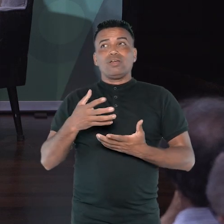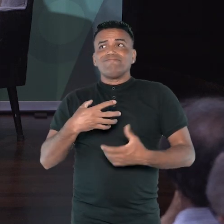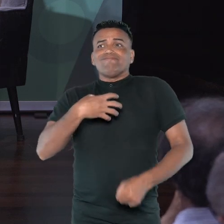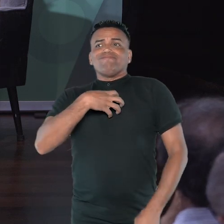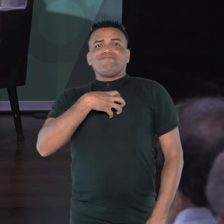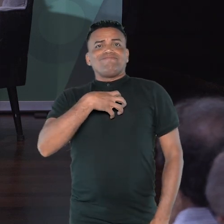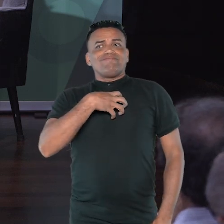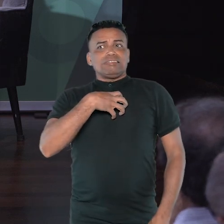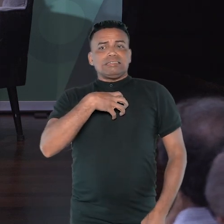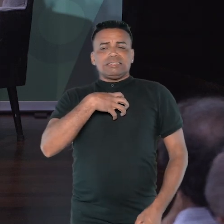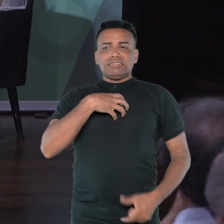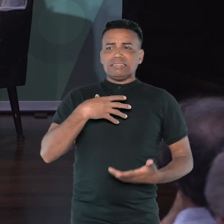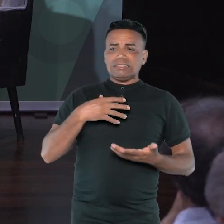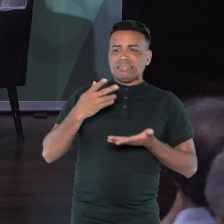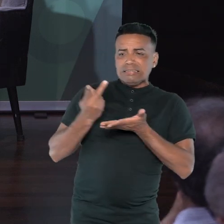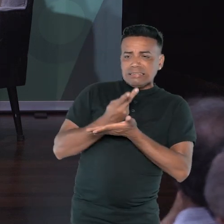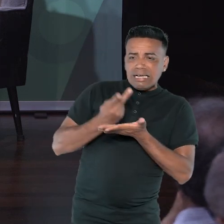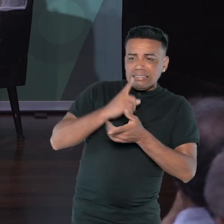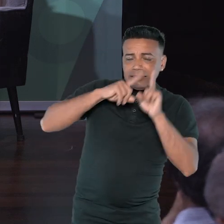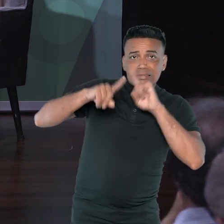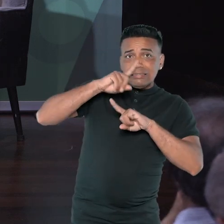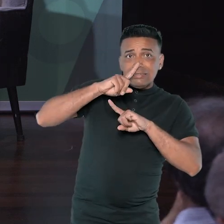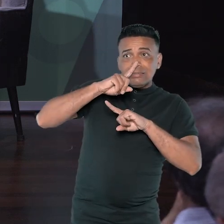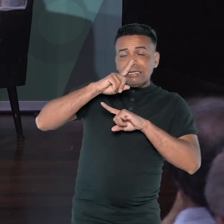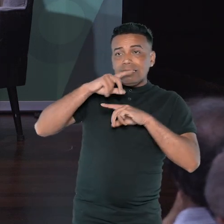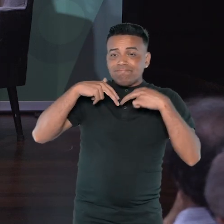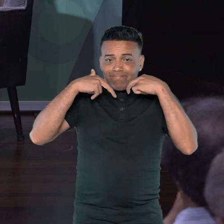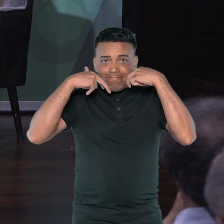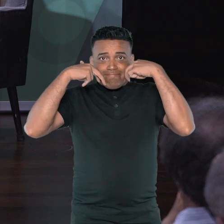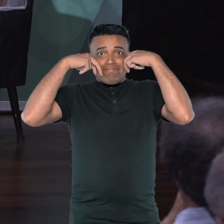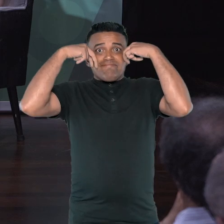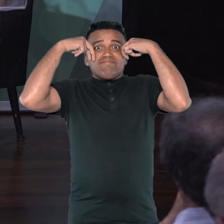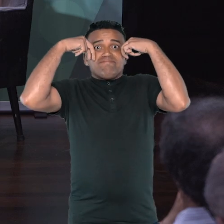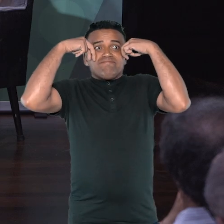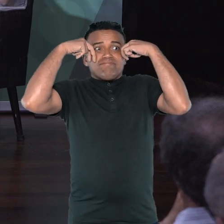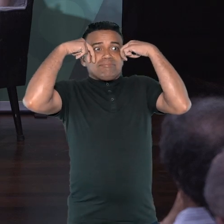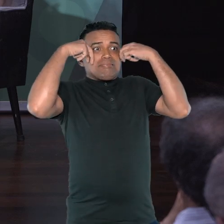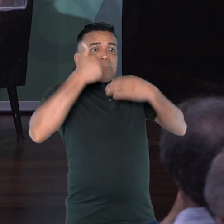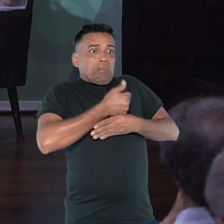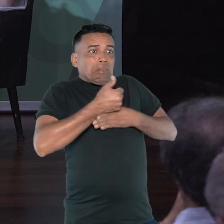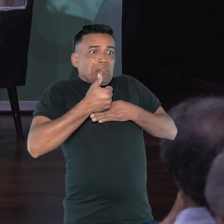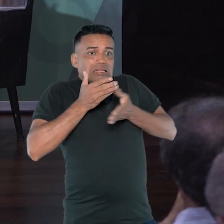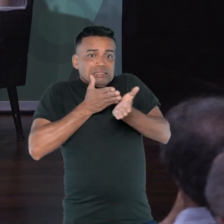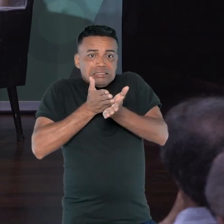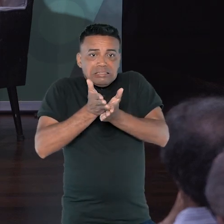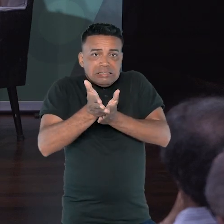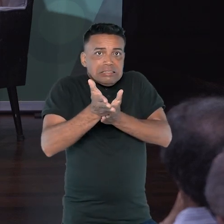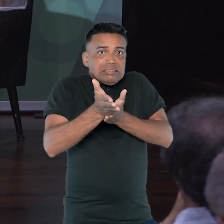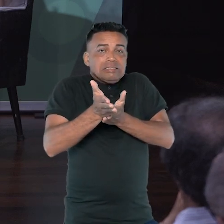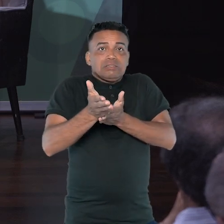forma inadequado, ele de alguma forma se constrange moralmente de não estar seguindo supostamente aquilo que